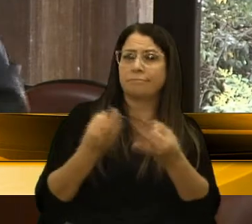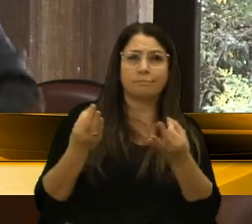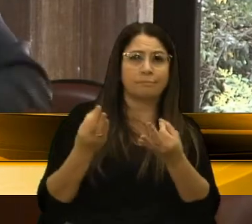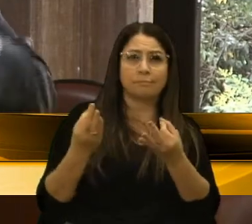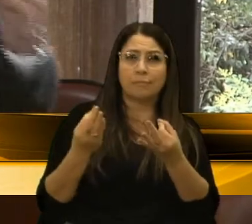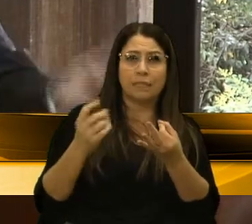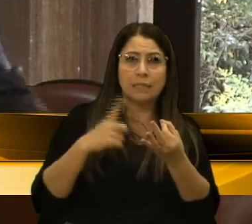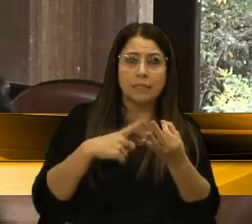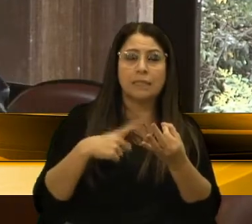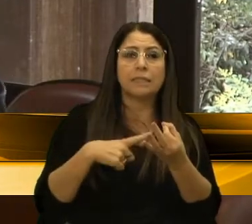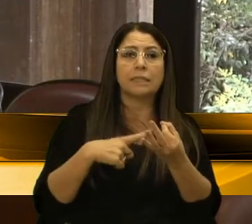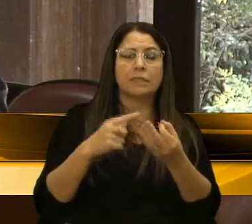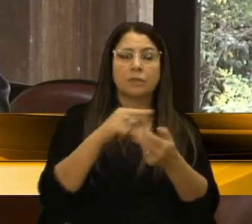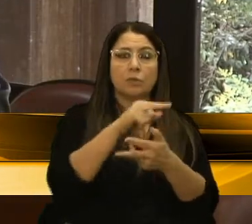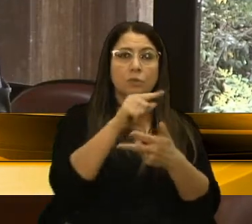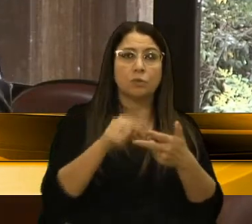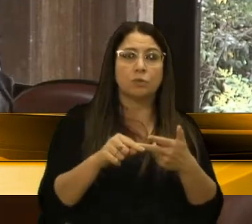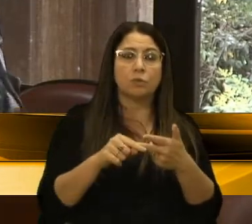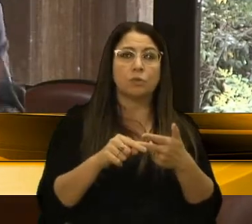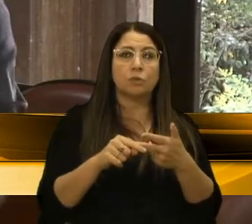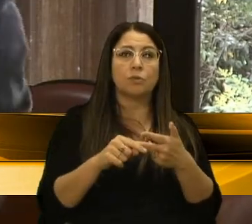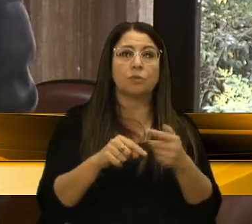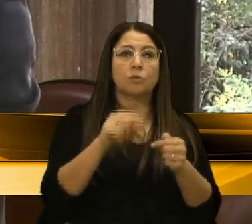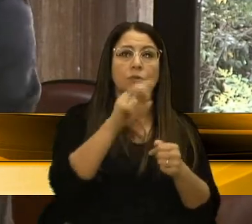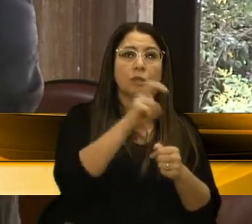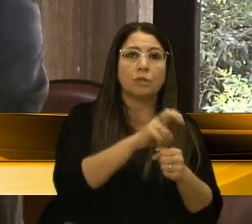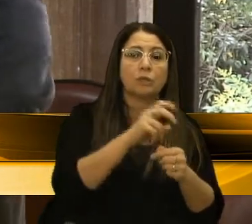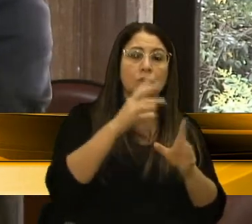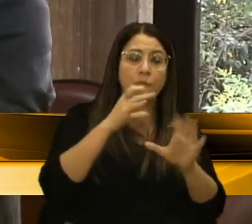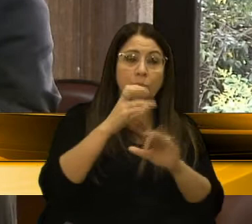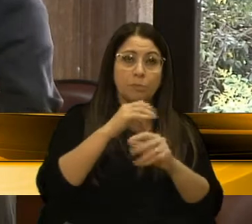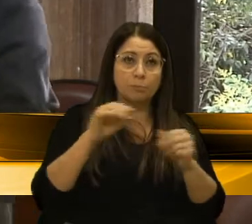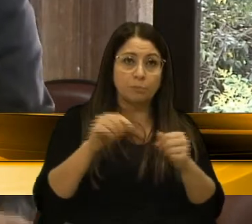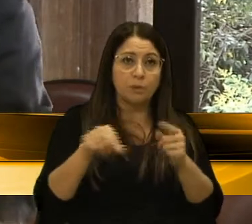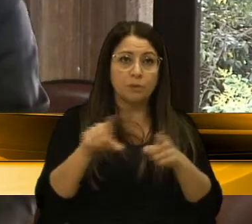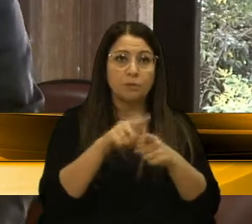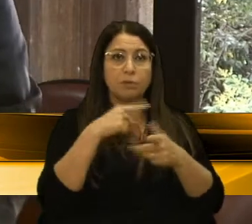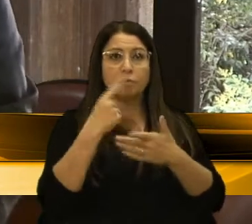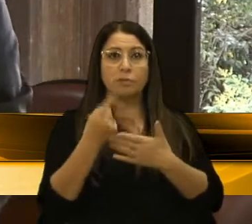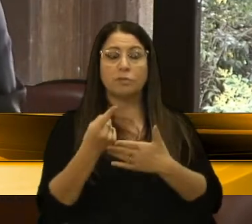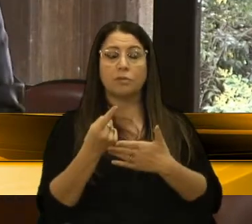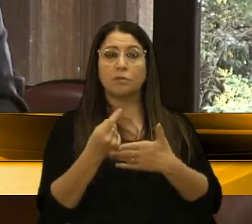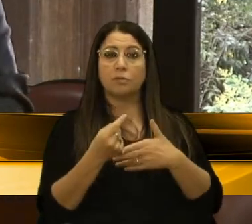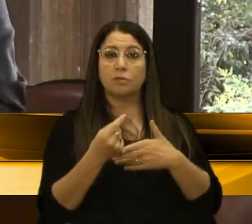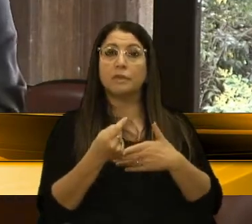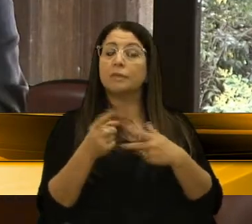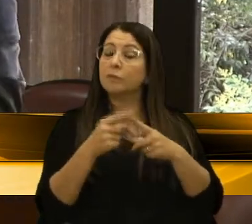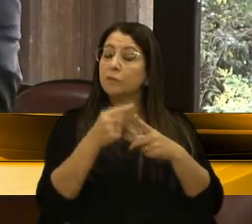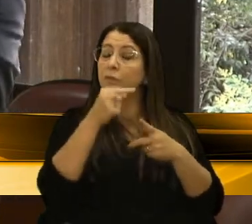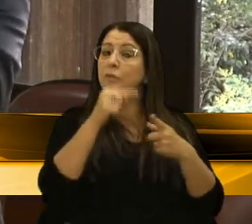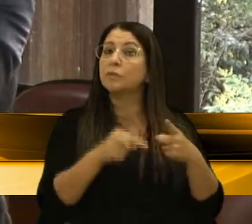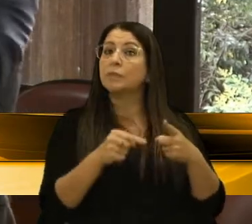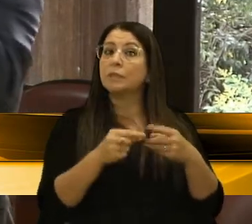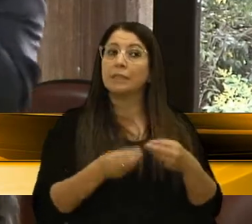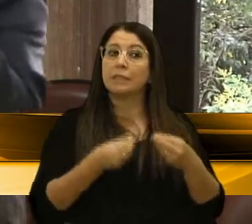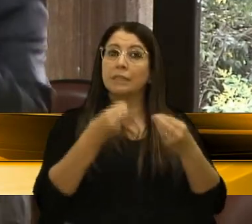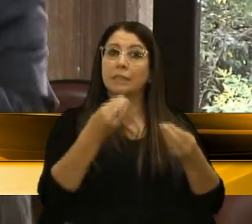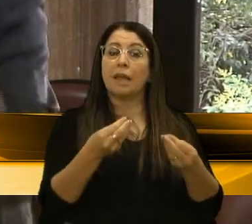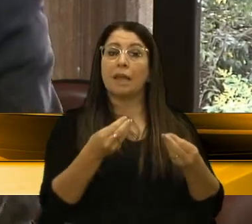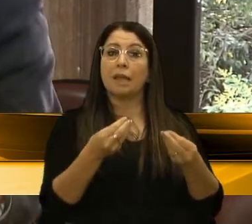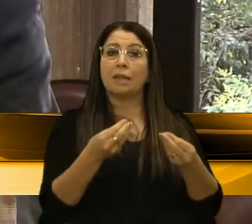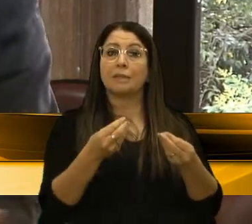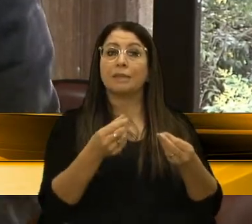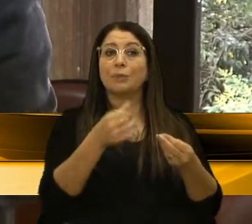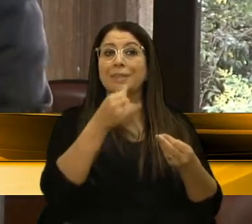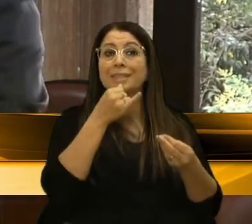tem aí nos seus quintetos de metais, de saxofones, né, quinteto de sopros, ter dado tantos